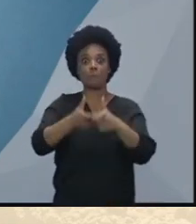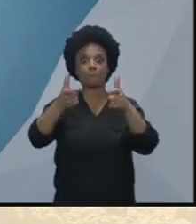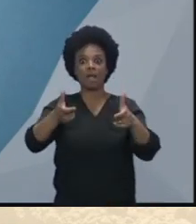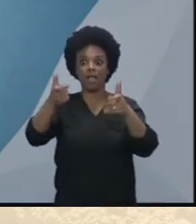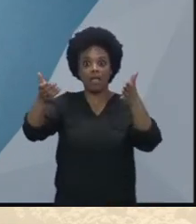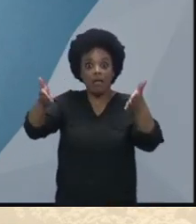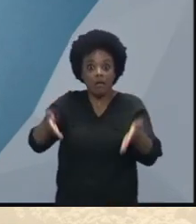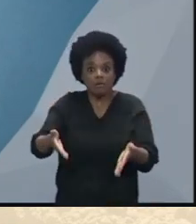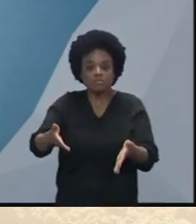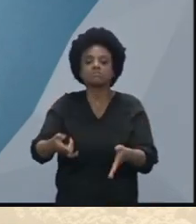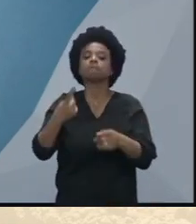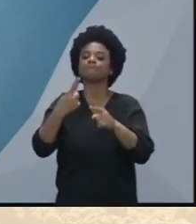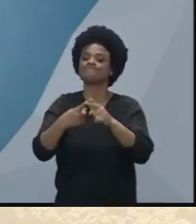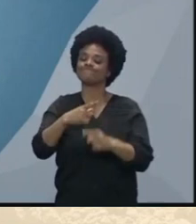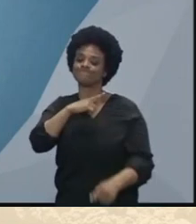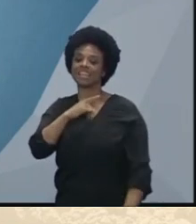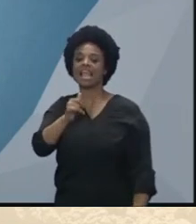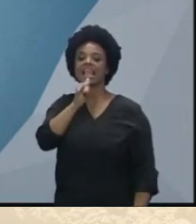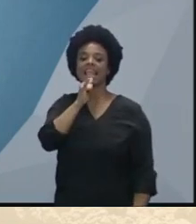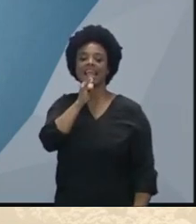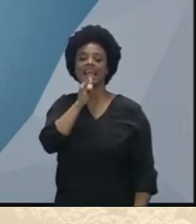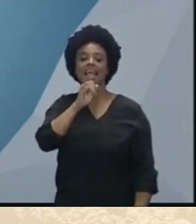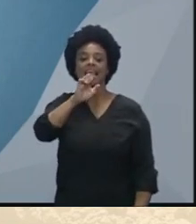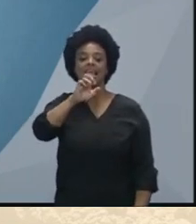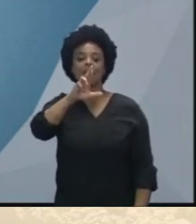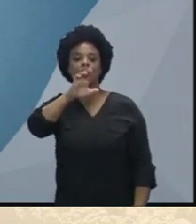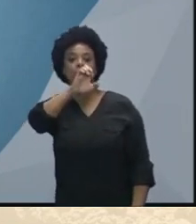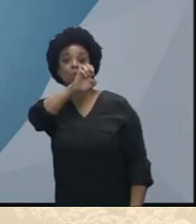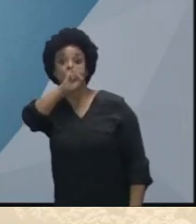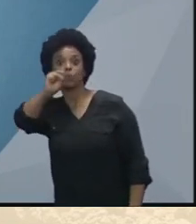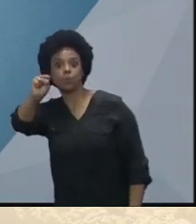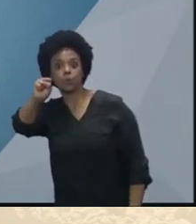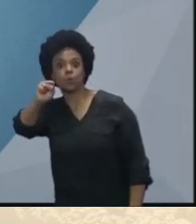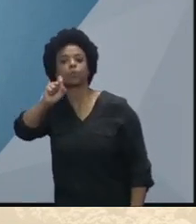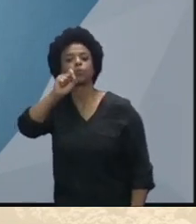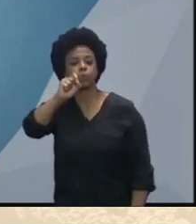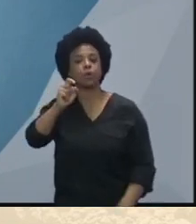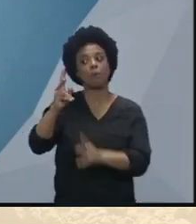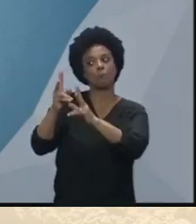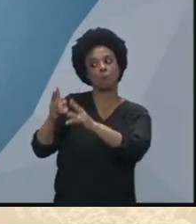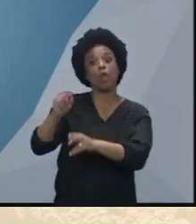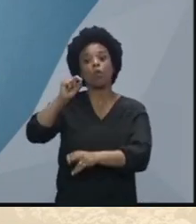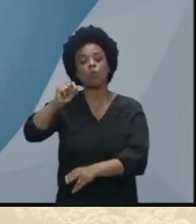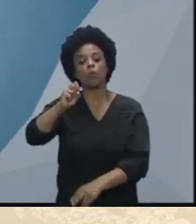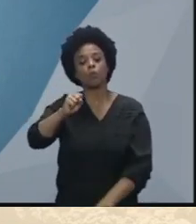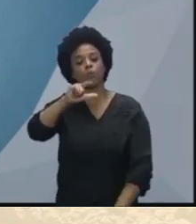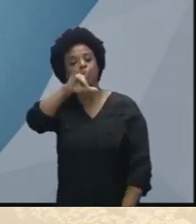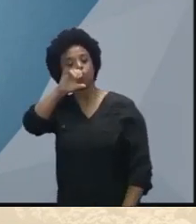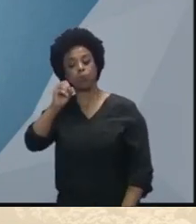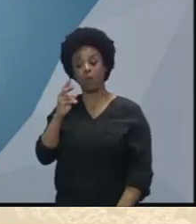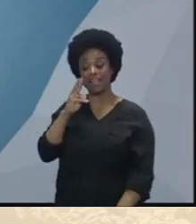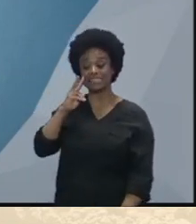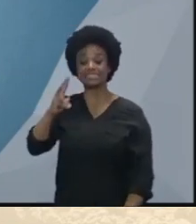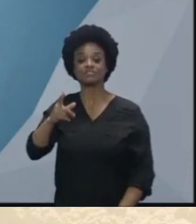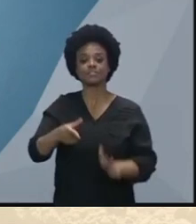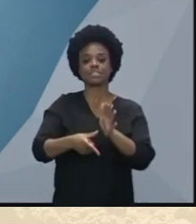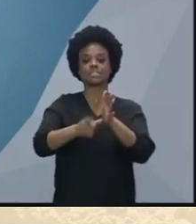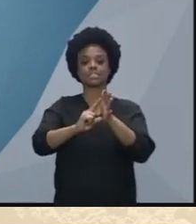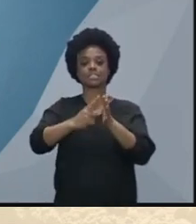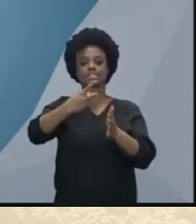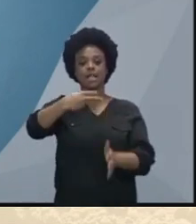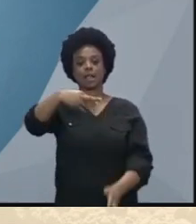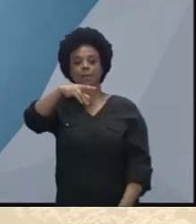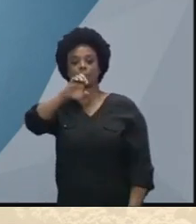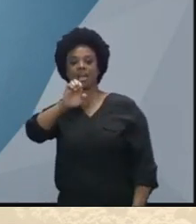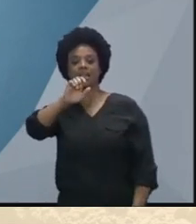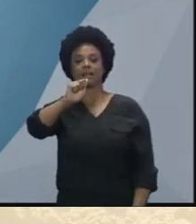atuais, tendo, por exemplo, passado por erosões. Assim, o solo pode ser considerado como pré-adensado.